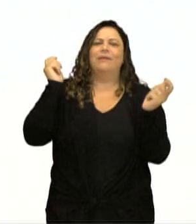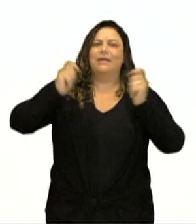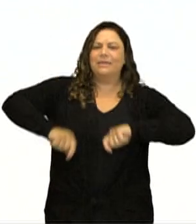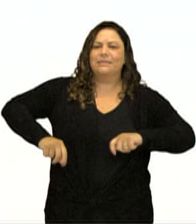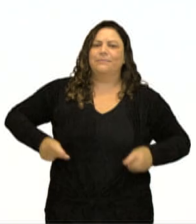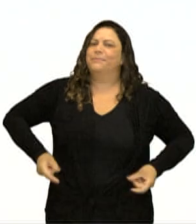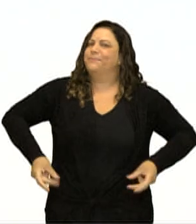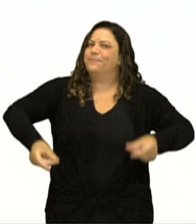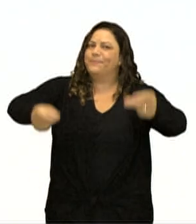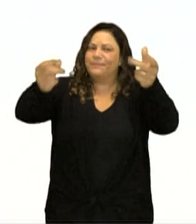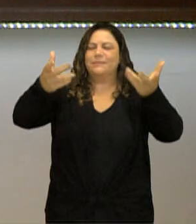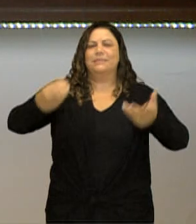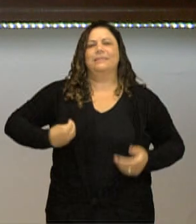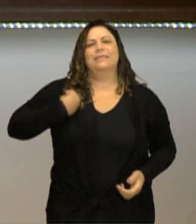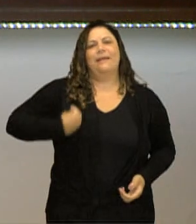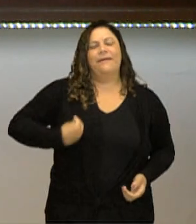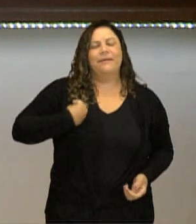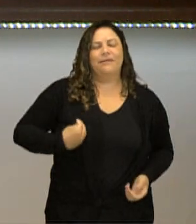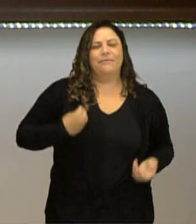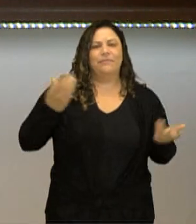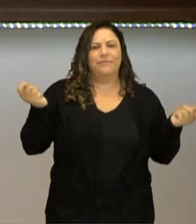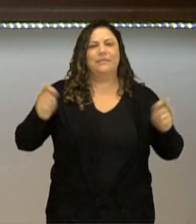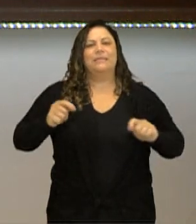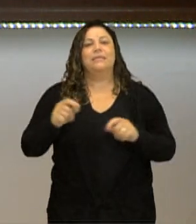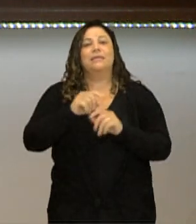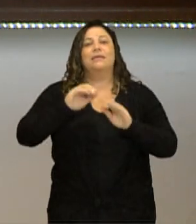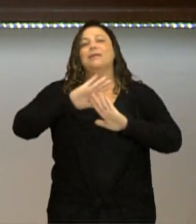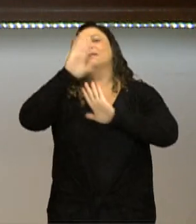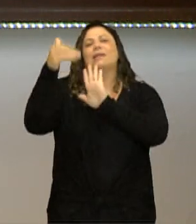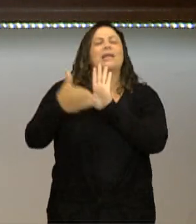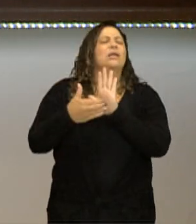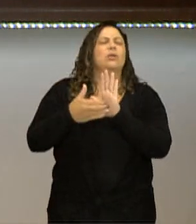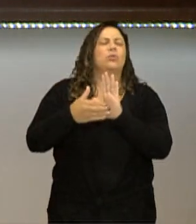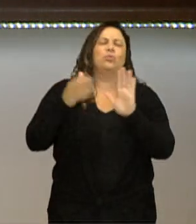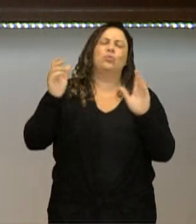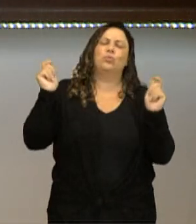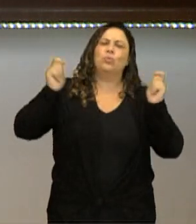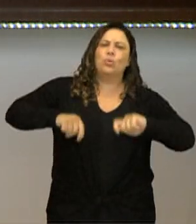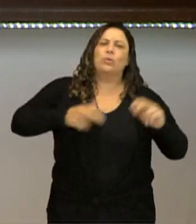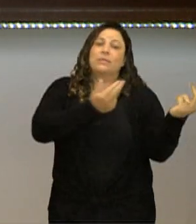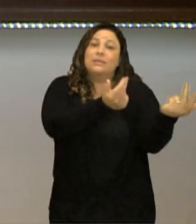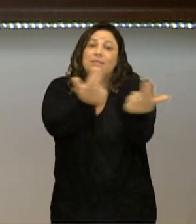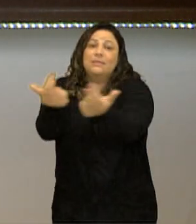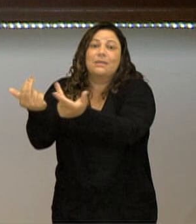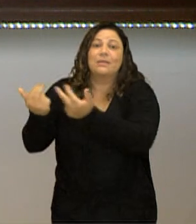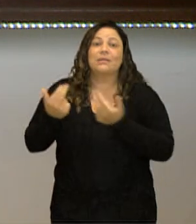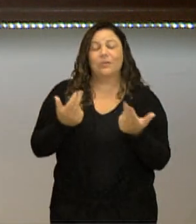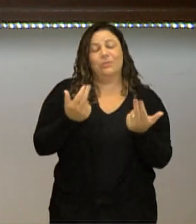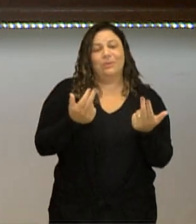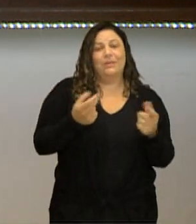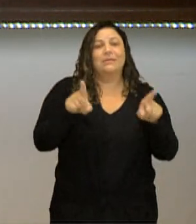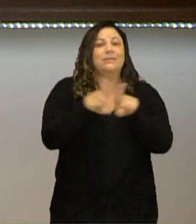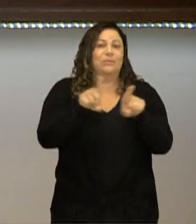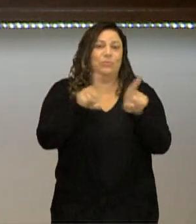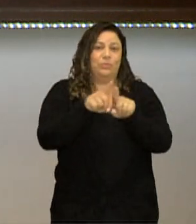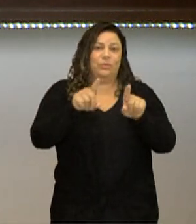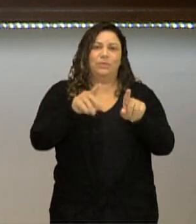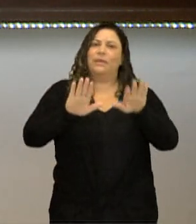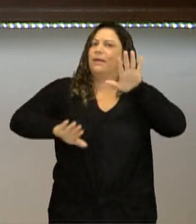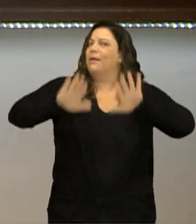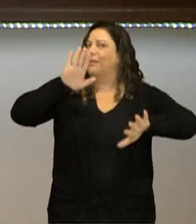passiva, letra B, imunização ativa, letra C, sorologia ou letra